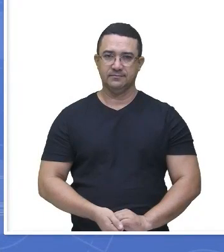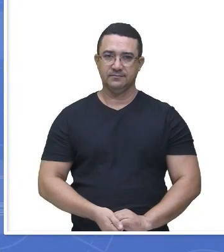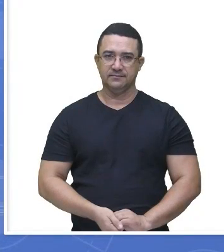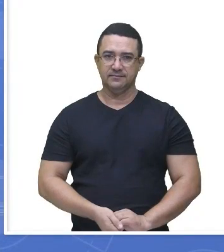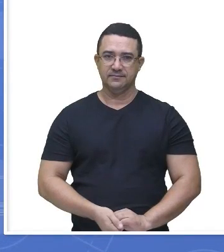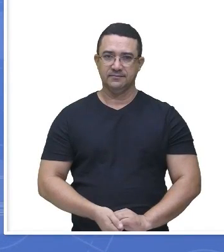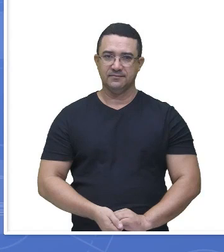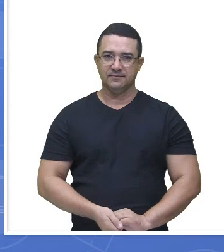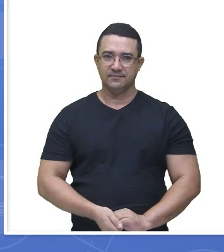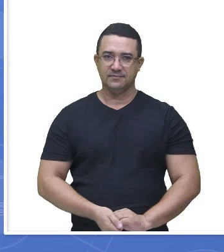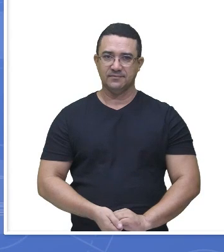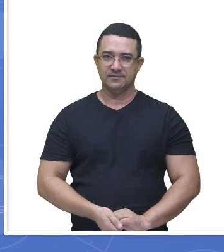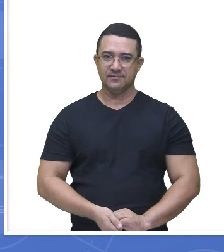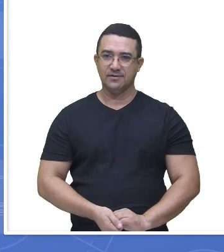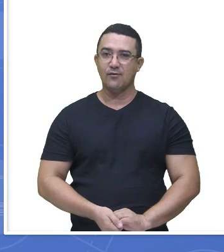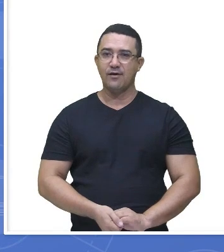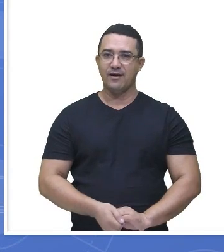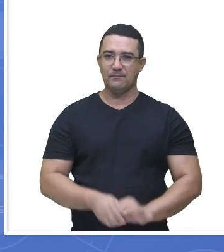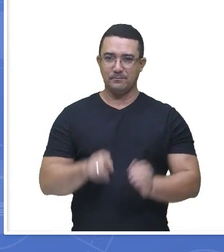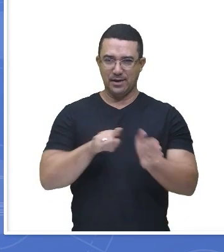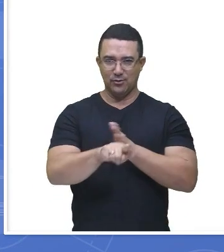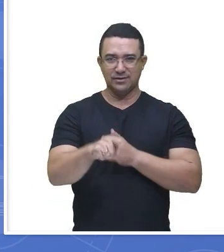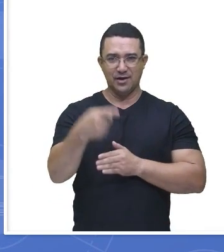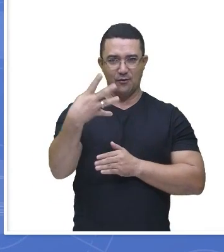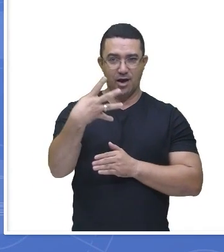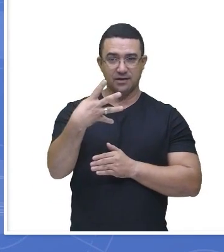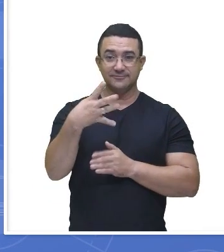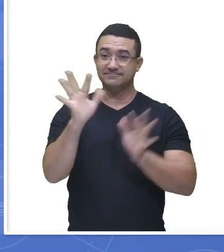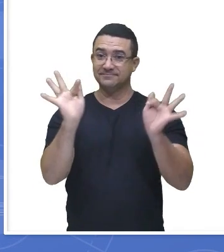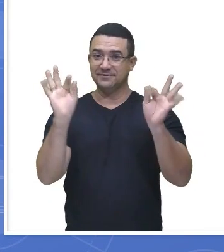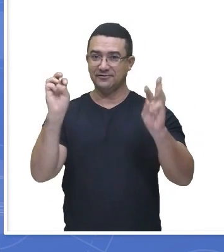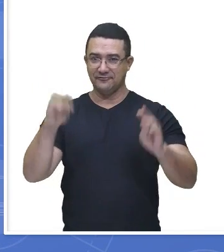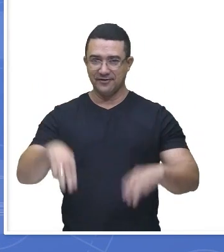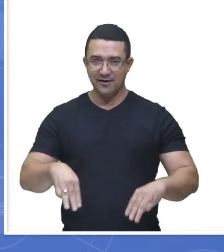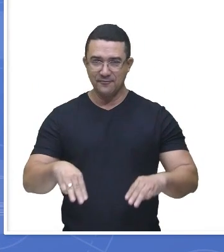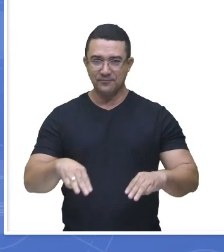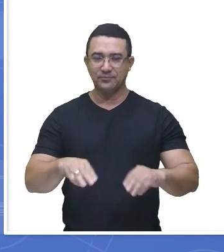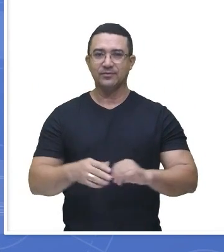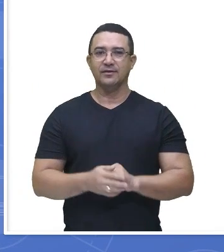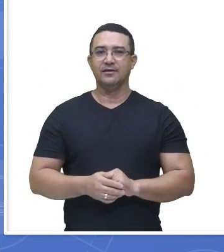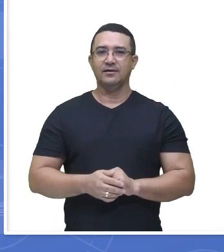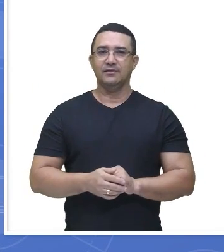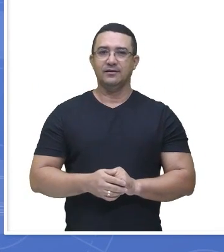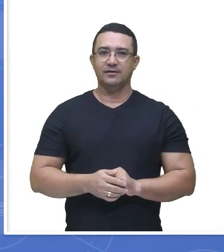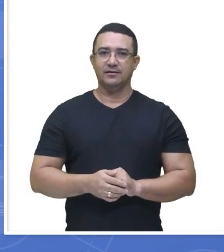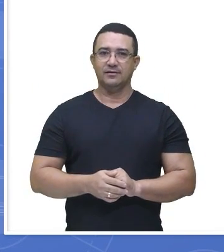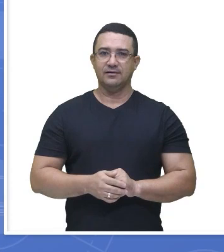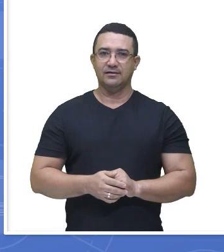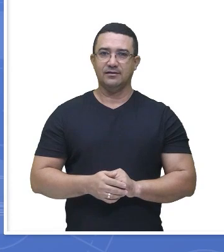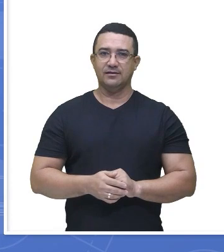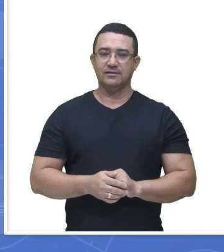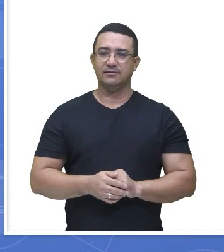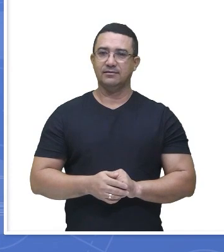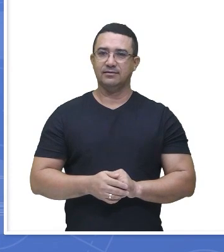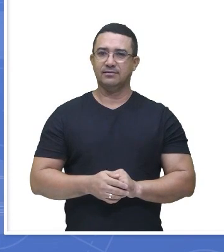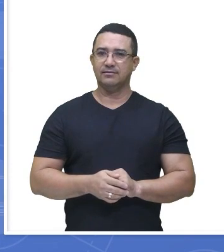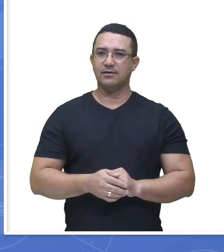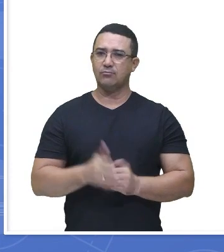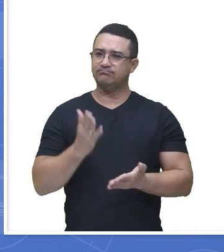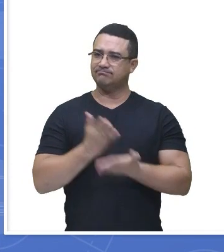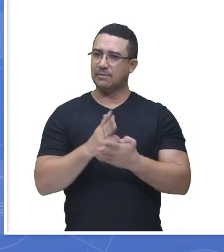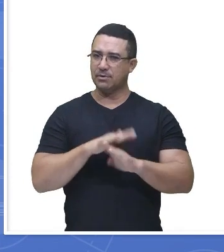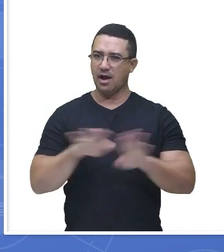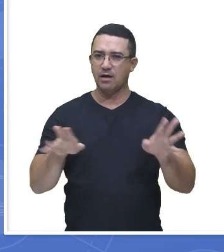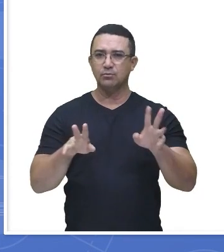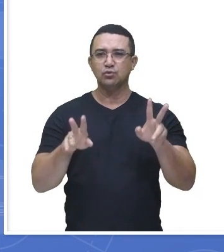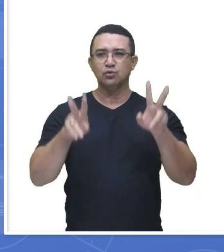E aí, pessoal? Essa foi a quarta questão, a última, né? E aí nós finalizamos o assunto que, né,